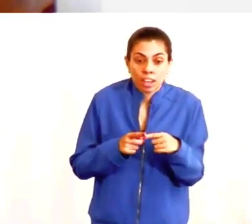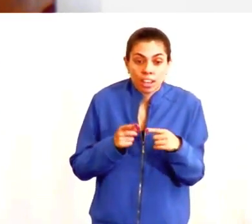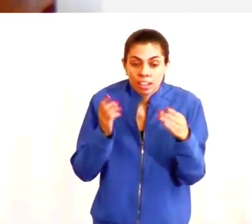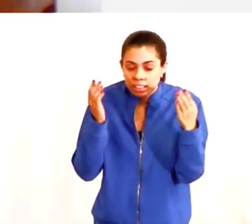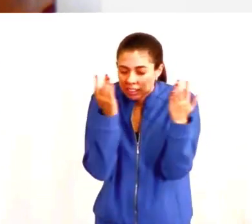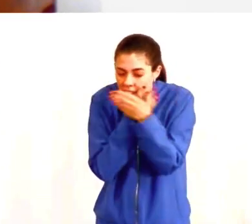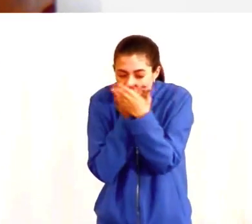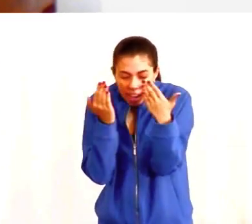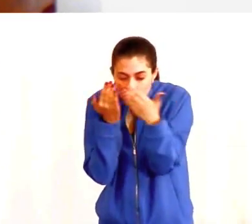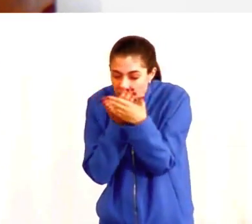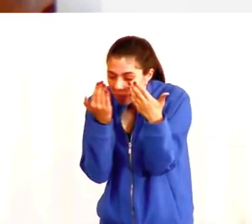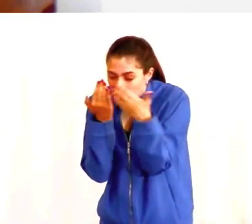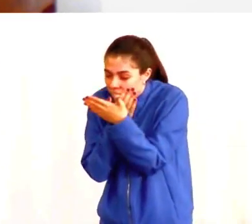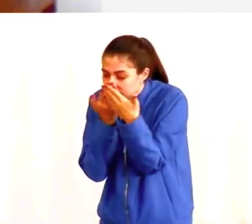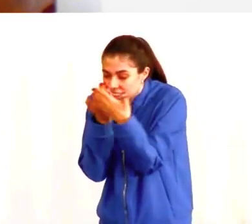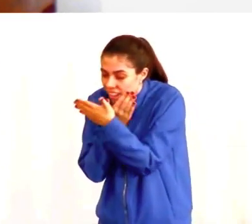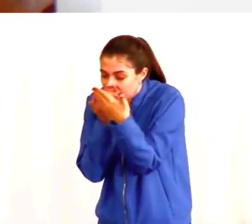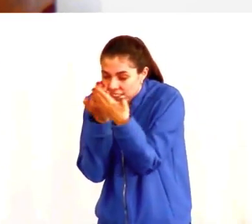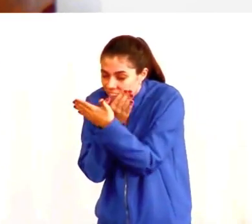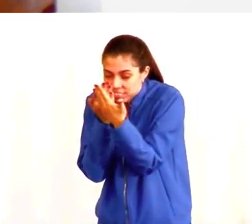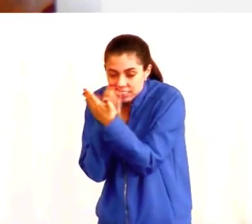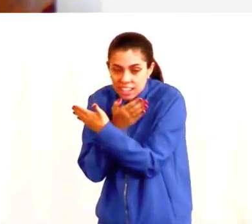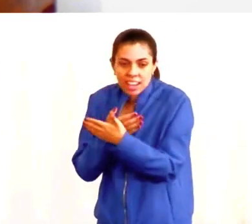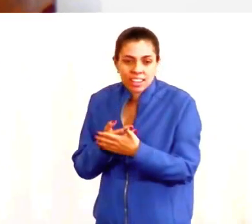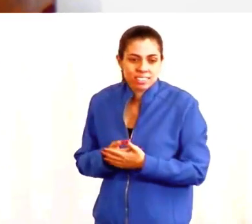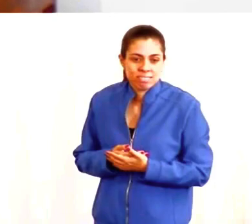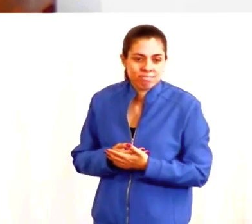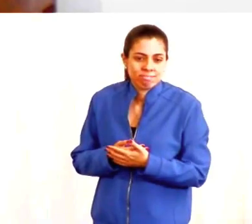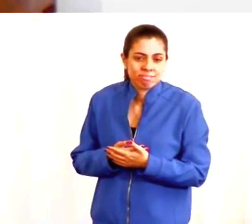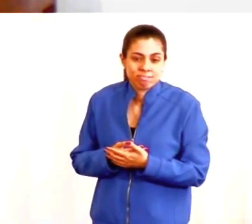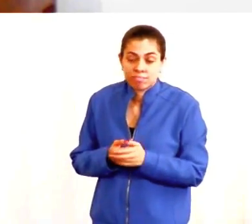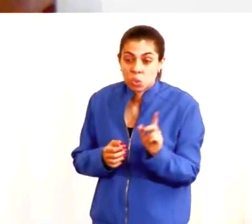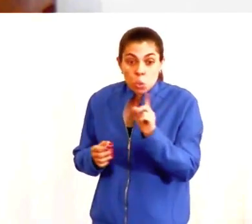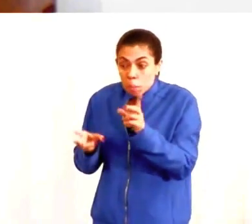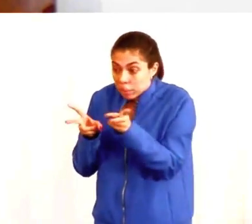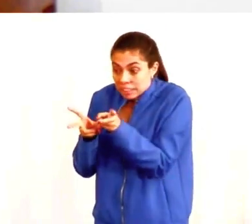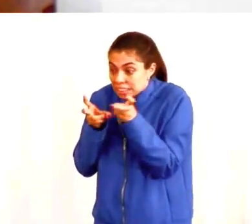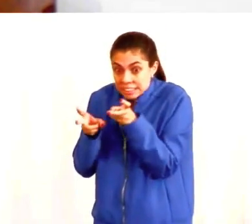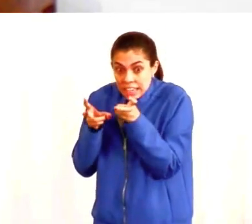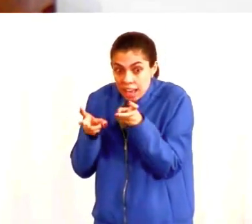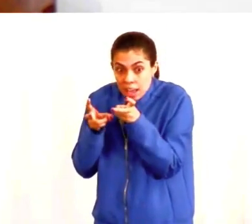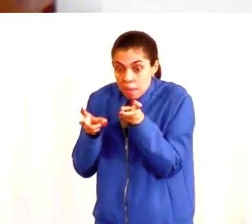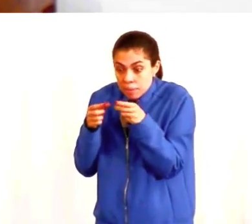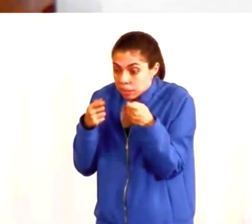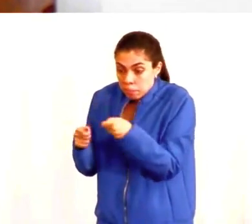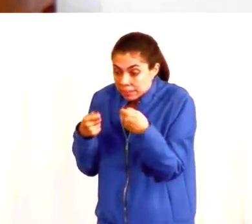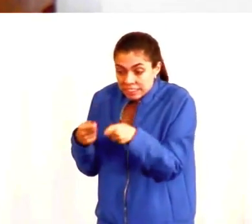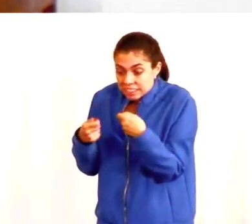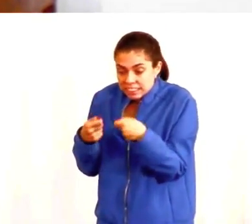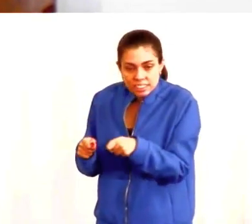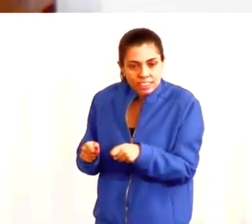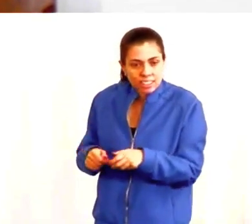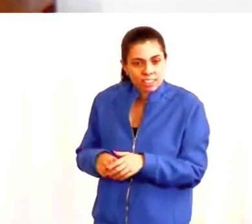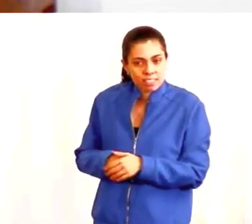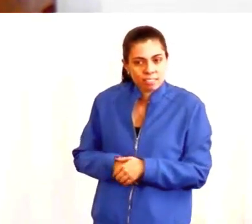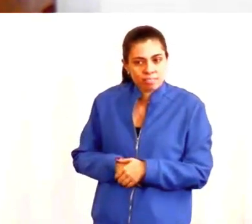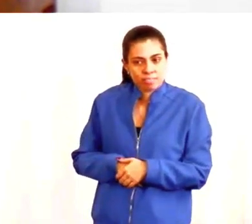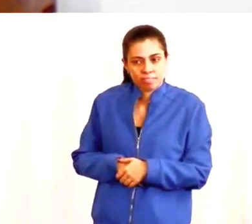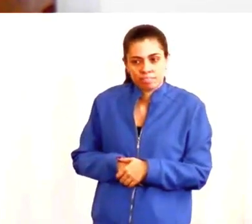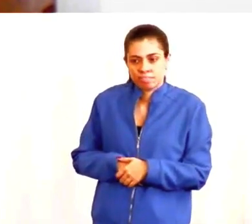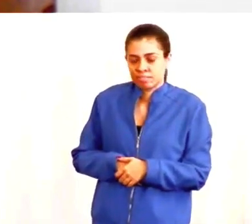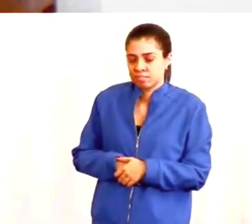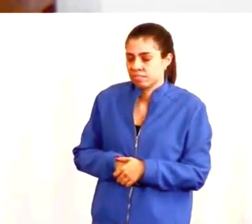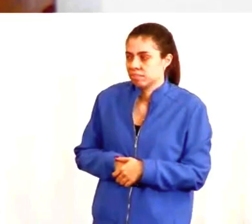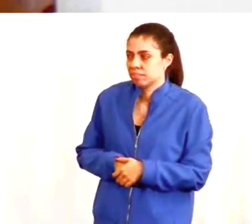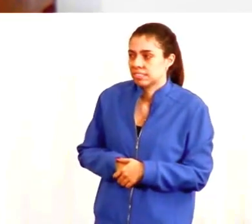Carey, missionário, morava na Inglaterra, queria ir para os campos missionários mais distantes, muito distantes